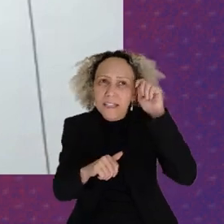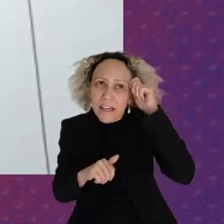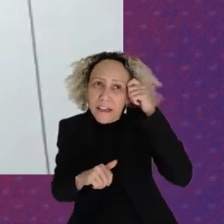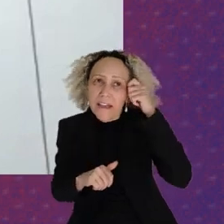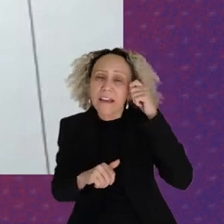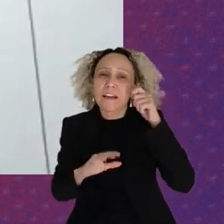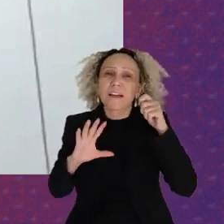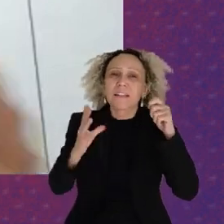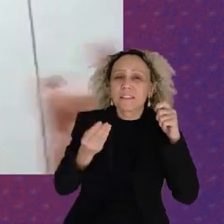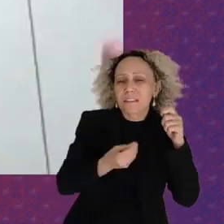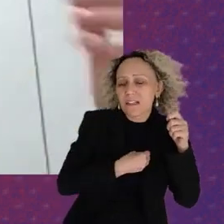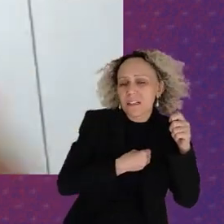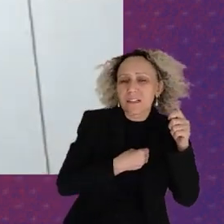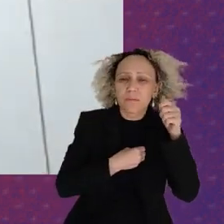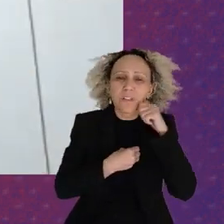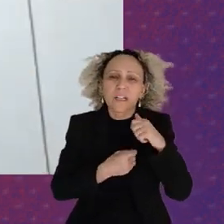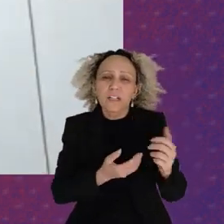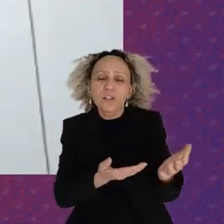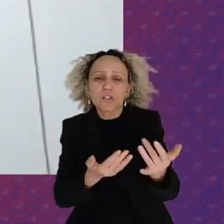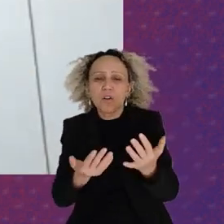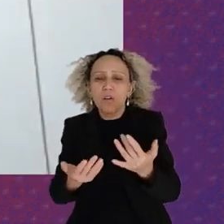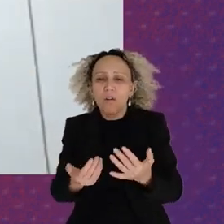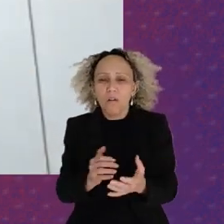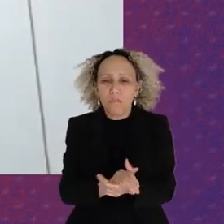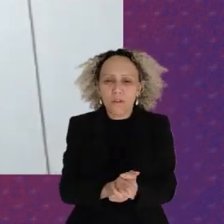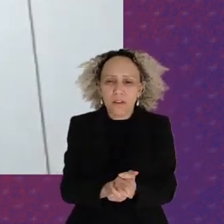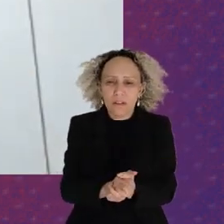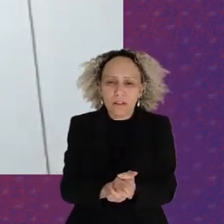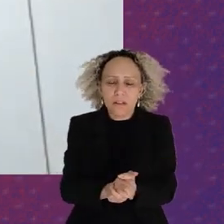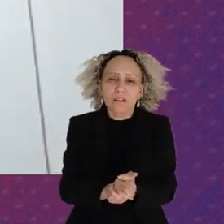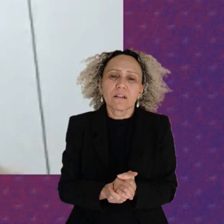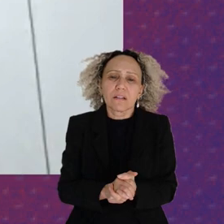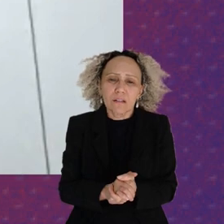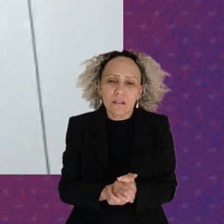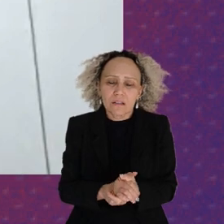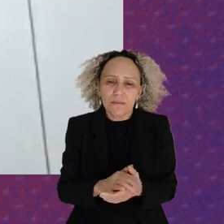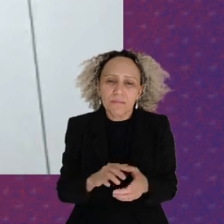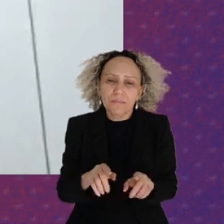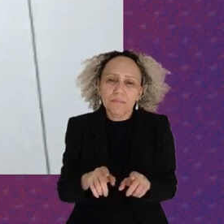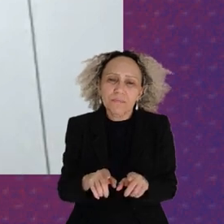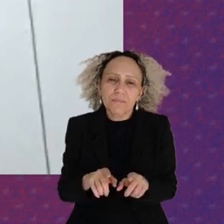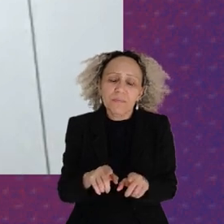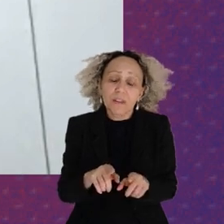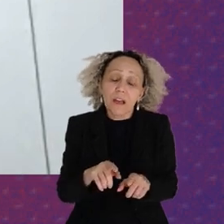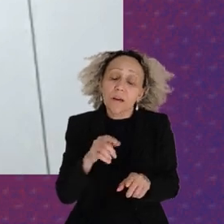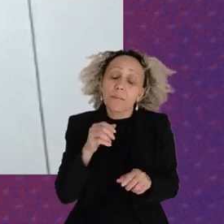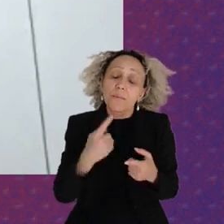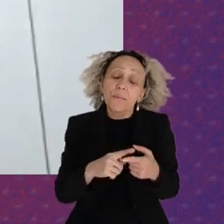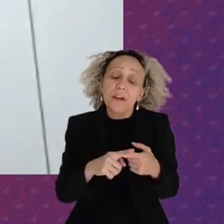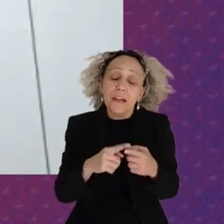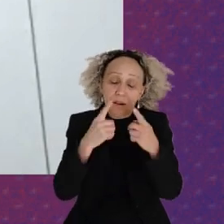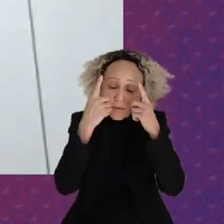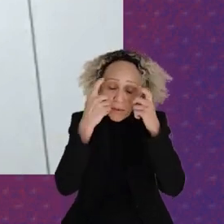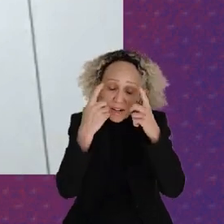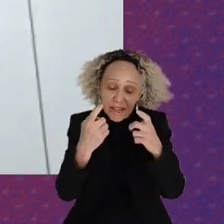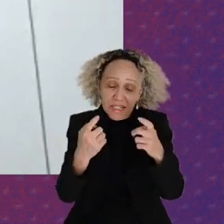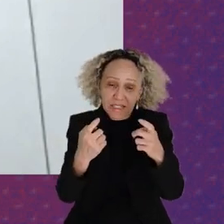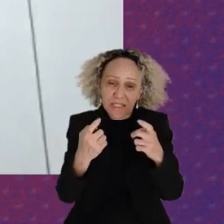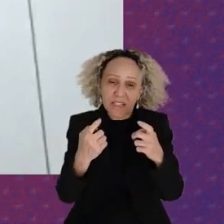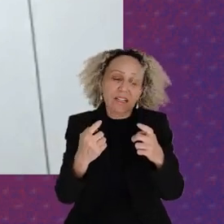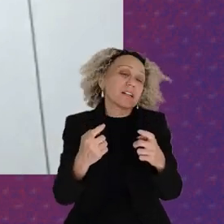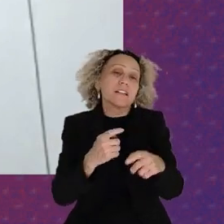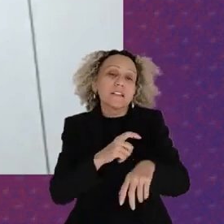mulheres jovens, que nós sabemos que a violência política de gênero, raça e etnia, ela atinge sobretudo essas mulheres, né, as mulheres